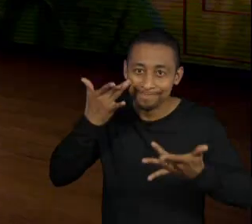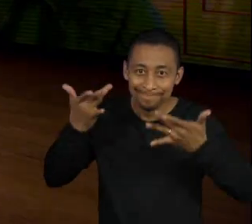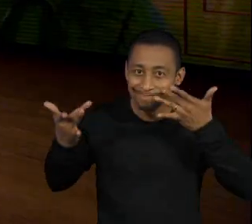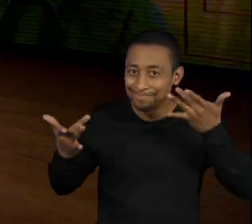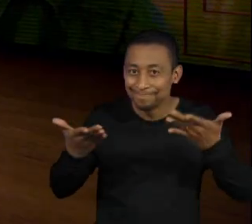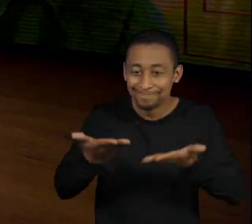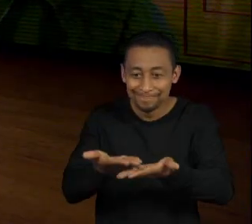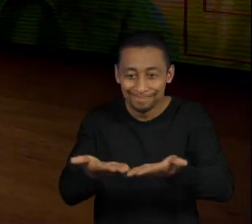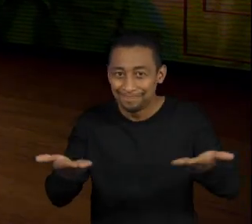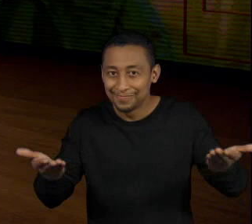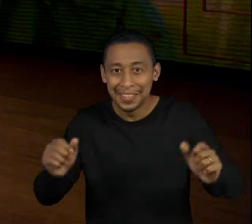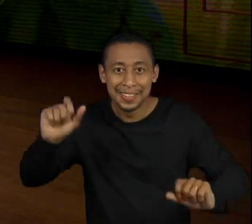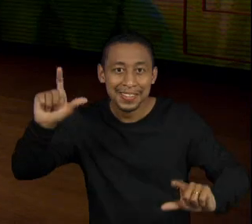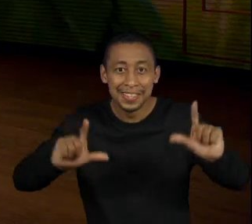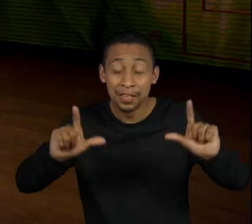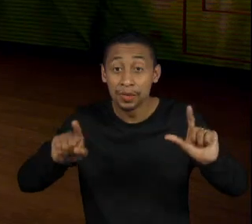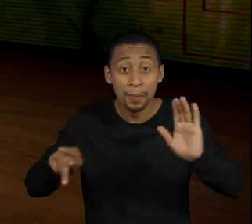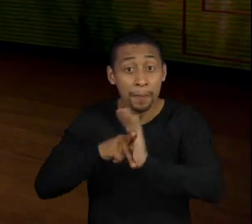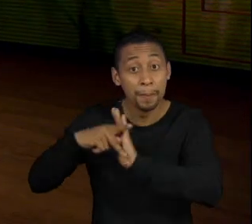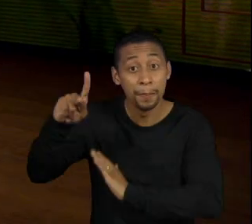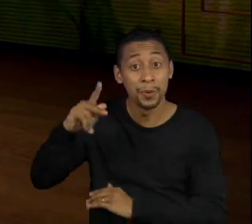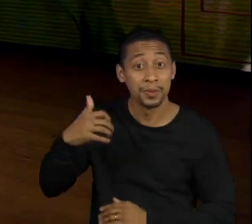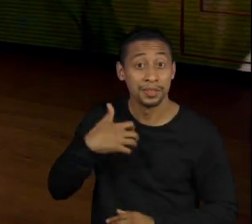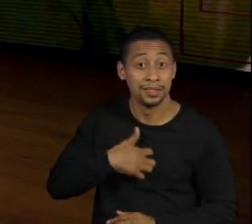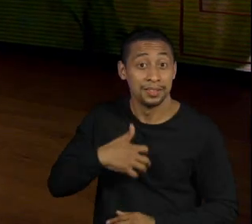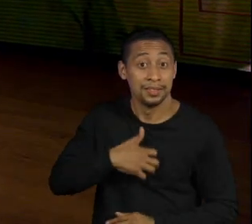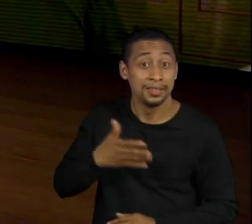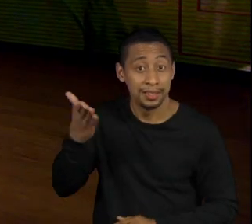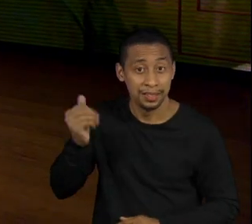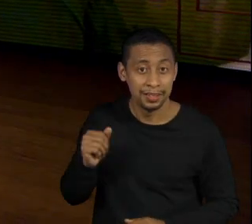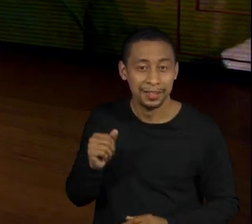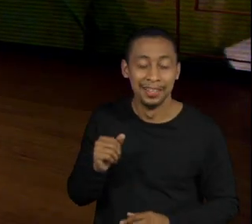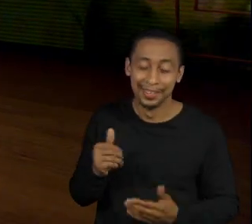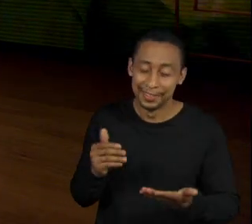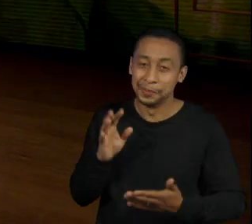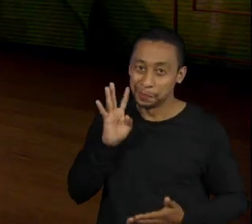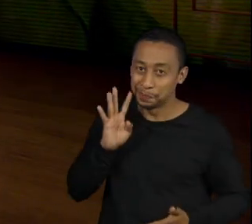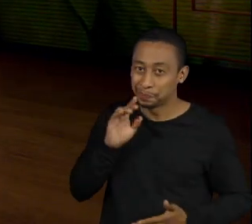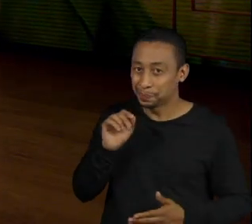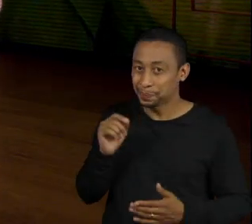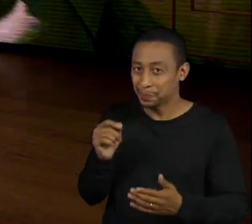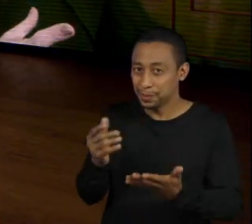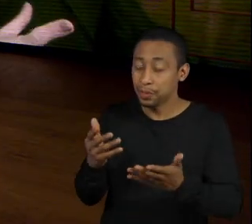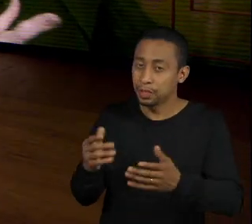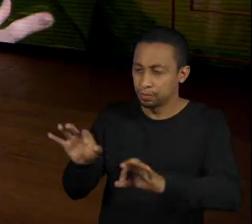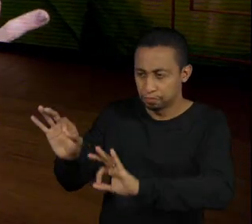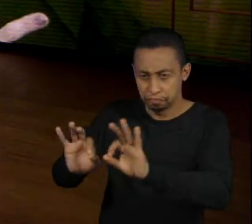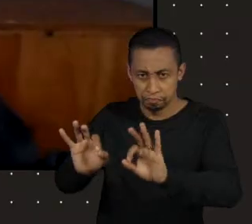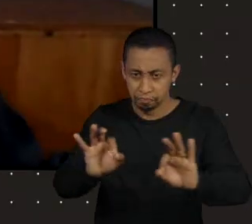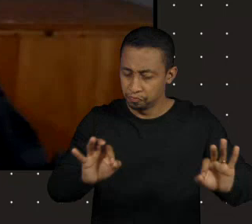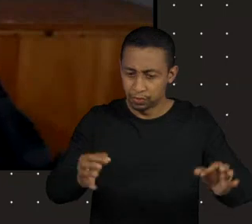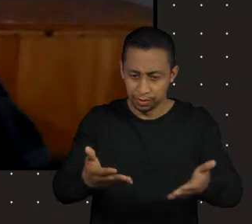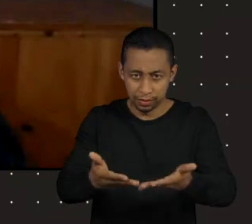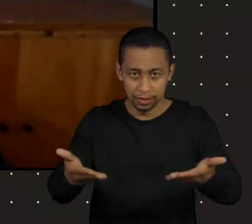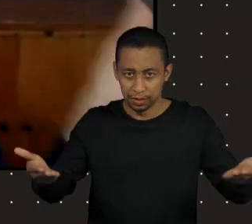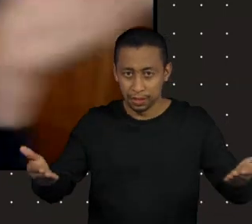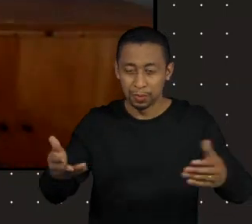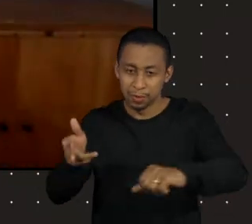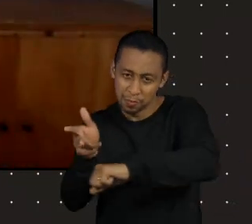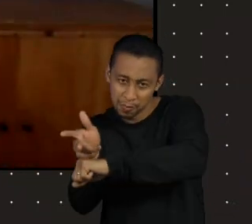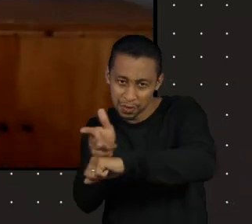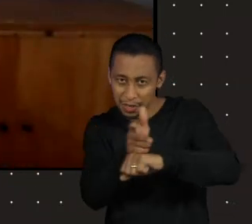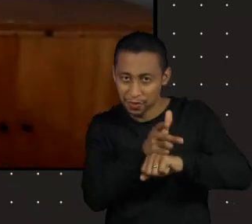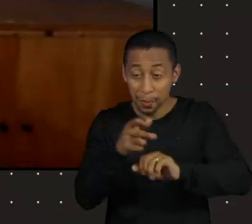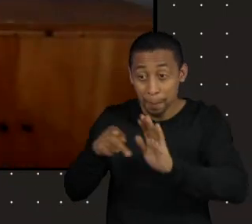numa rede de televisão argentina, porque era engraçado, porque a gente... existia a estrutura que era feita as Chiquititas